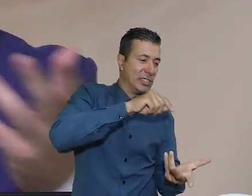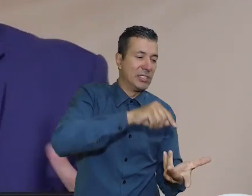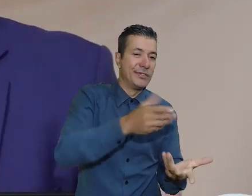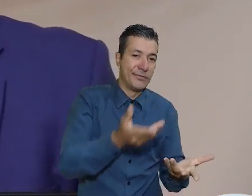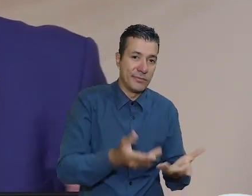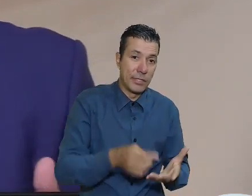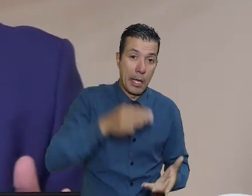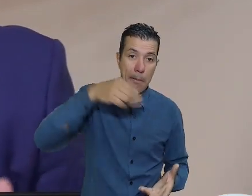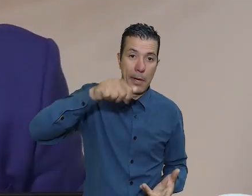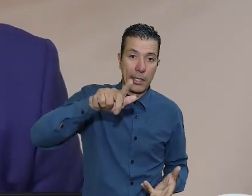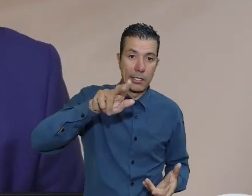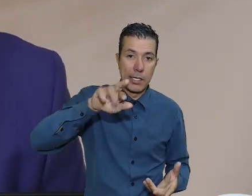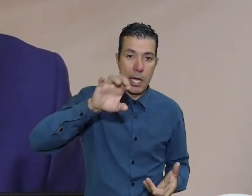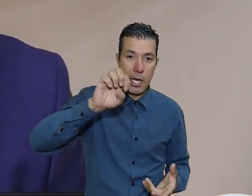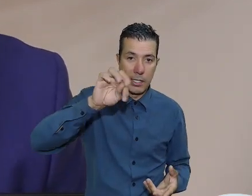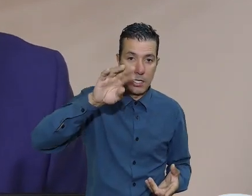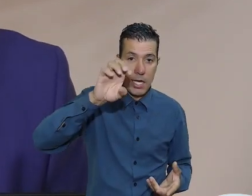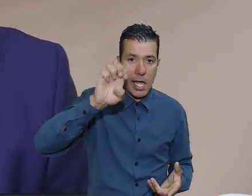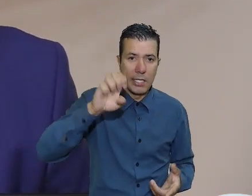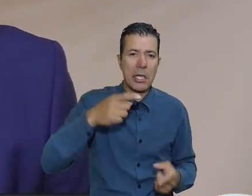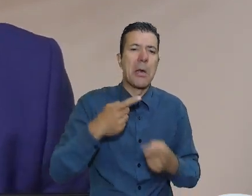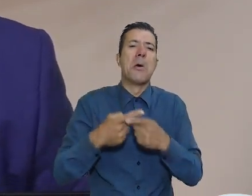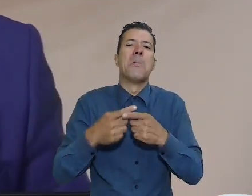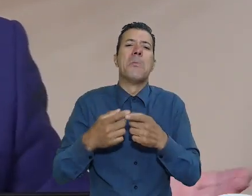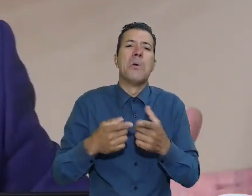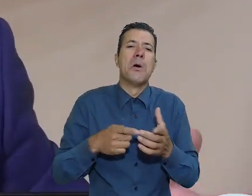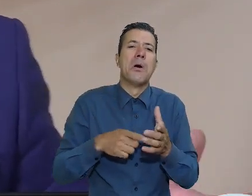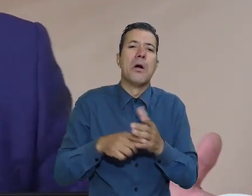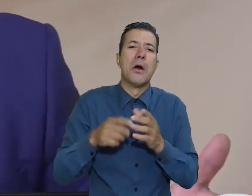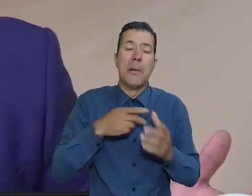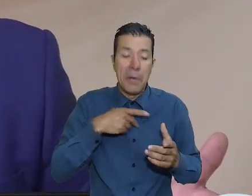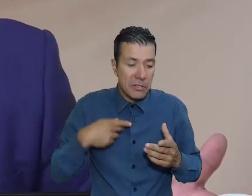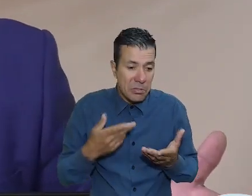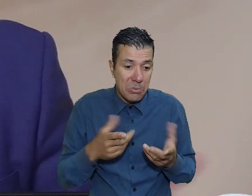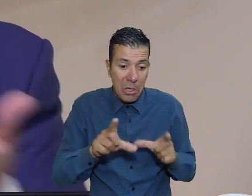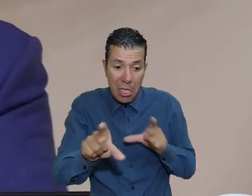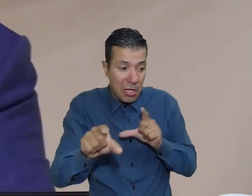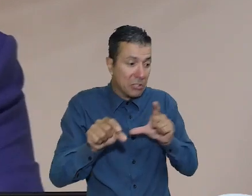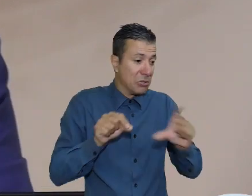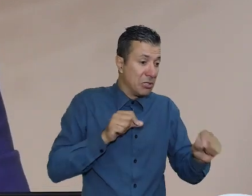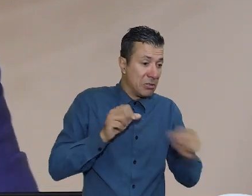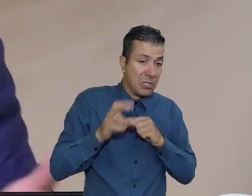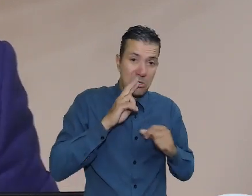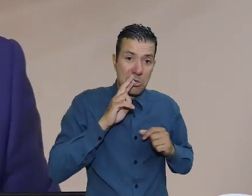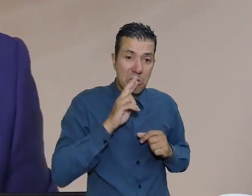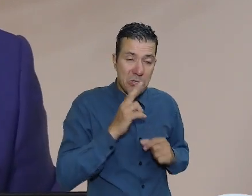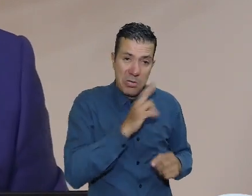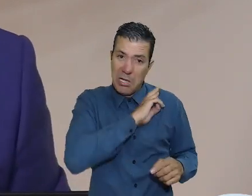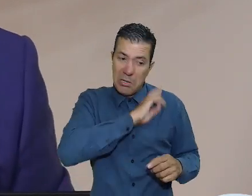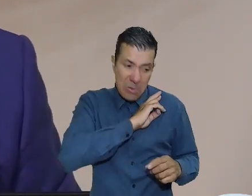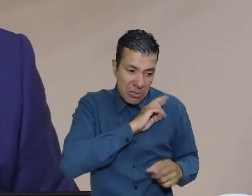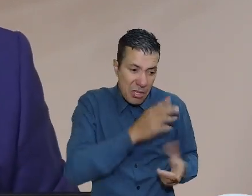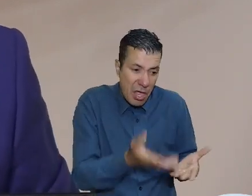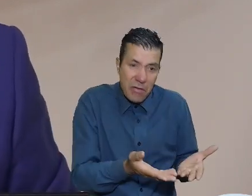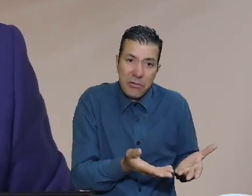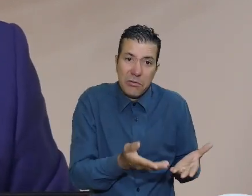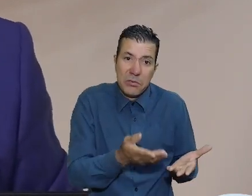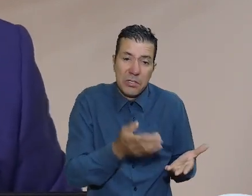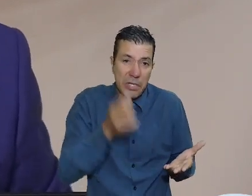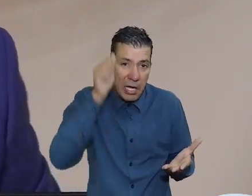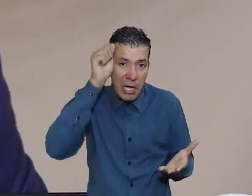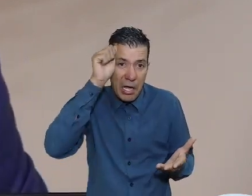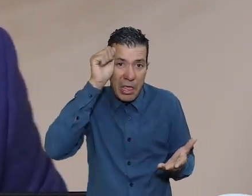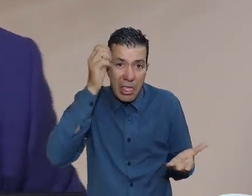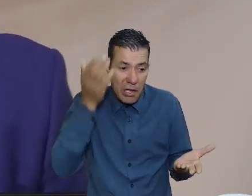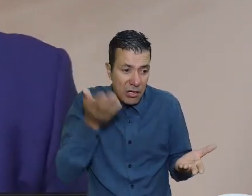E também a Margarete, ela perguntou assim: pastor, eu não posso escolher? Eu sou responsável pelo erro de Adão? Na verdade, não, você